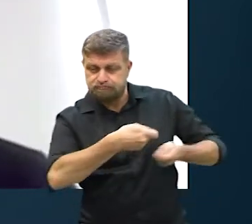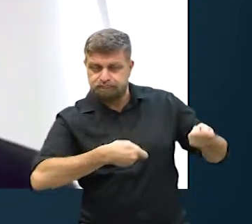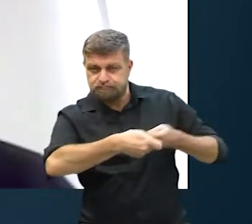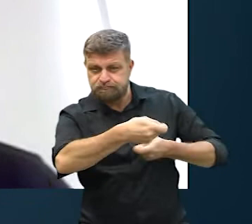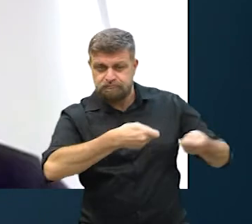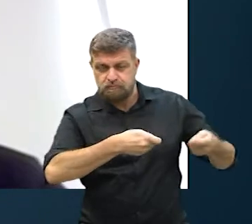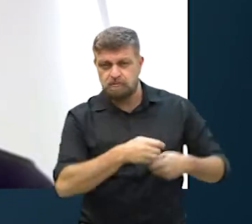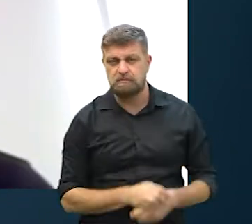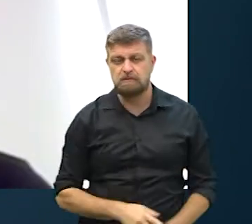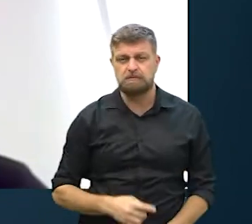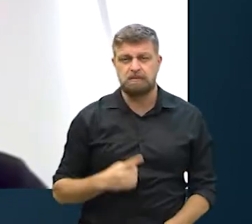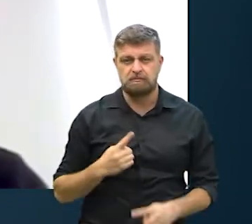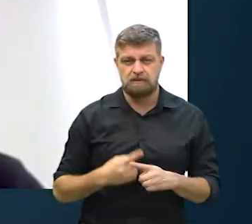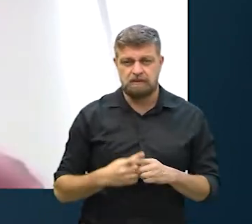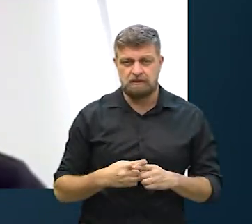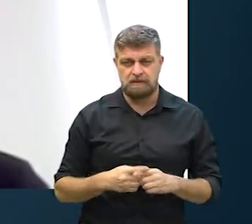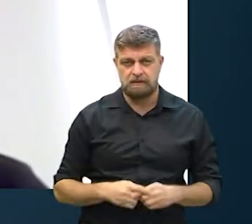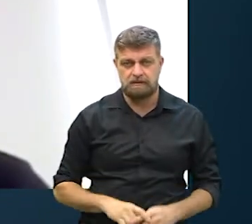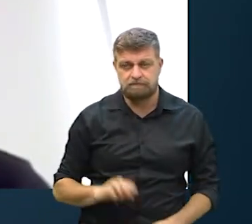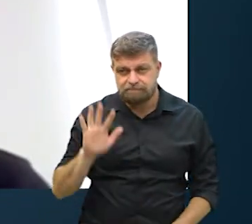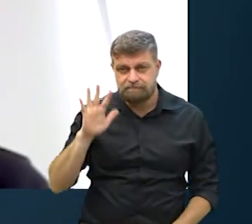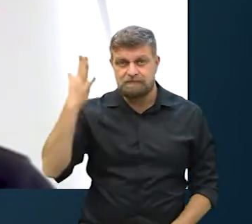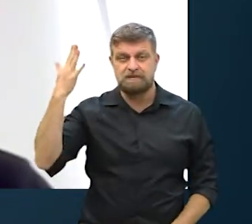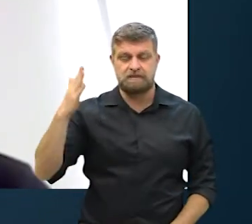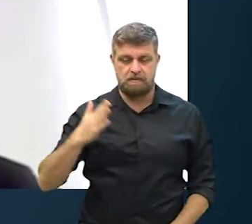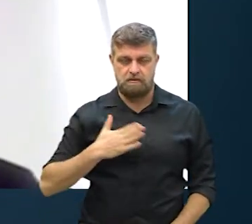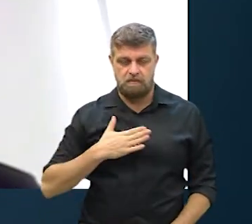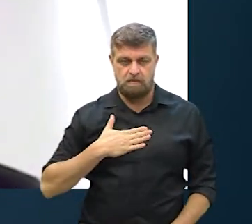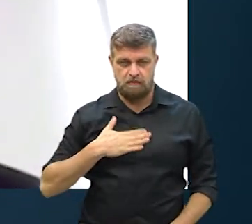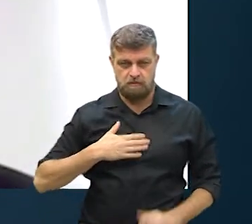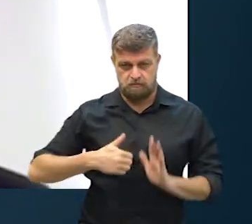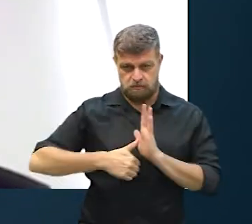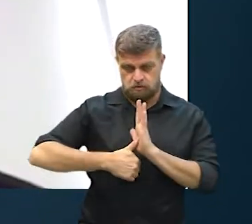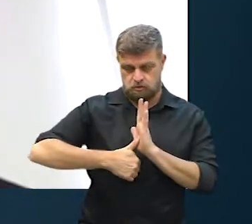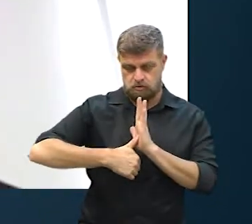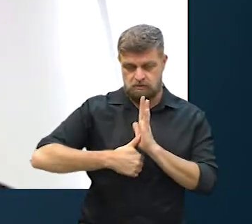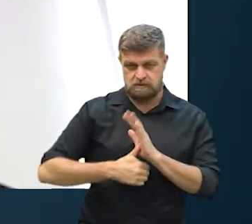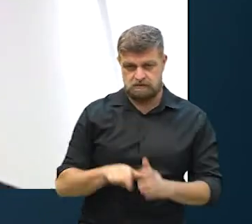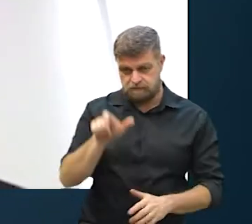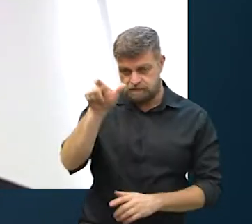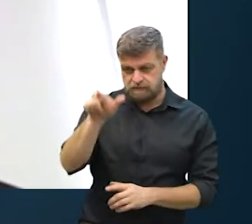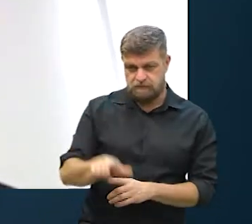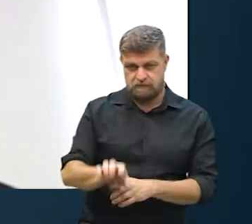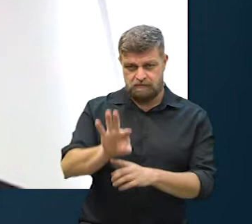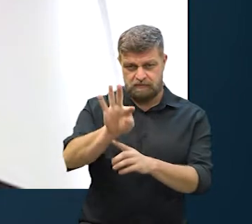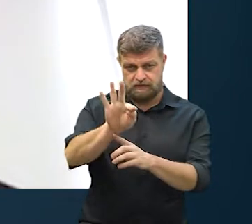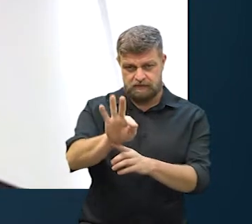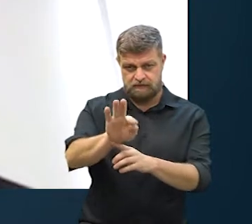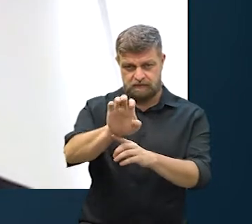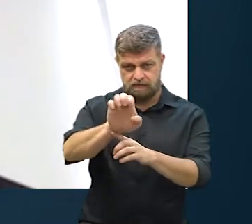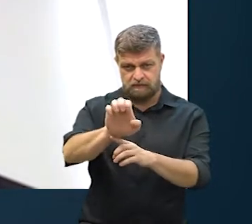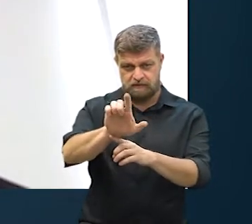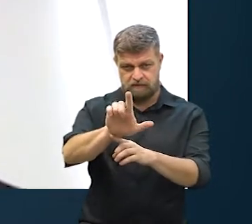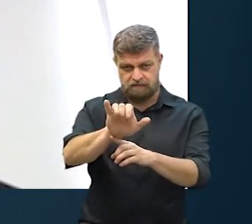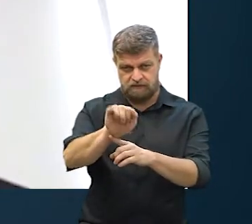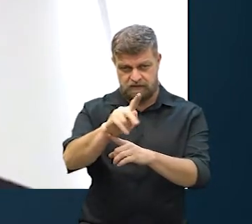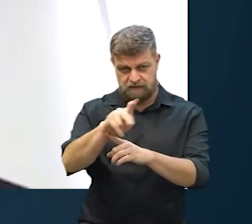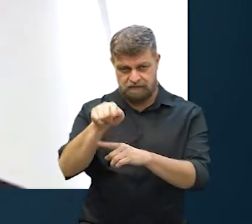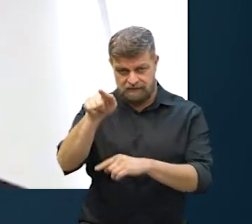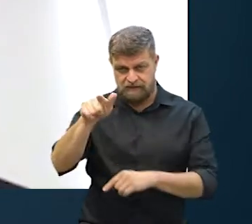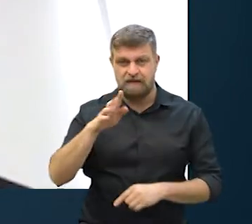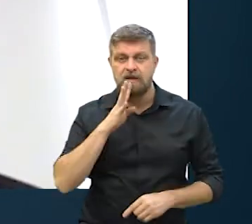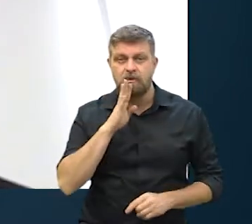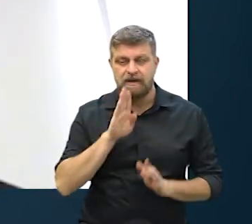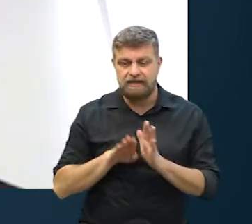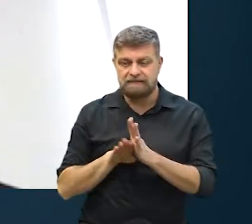deles. Então, o que nasceu o Dieselbank, né? Um dos nossos sócios, que é o Felipe, ele é o especialista aí entre os sócios